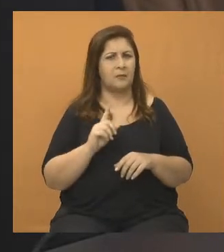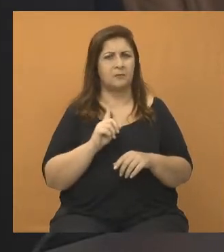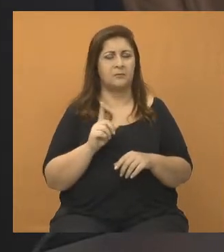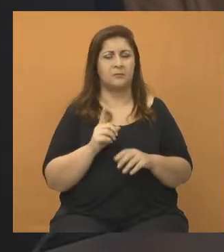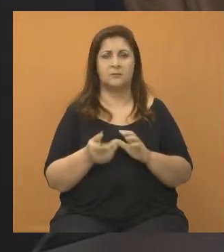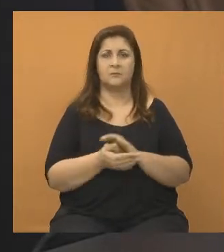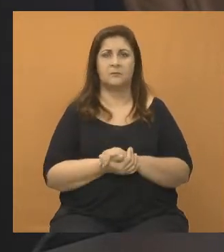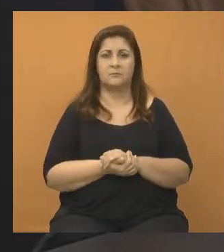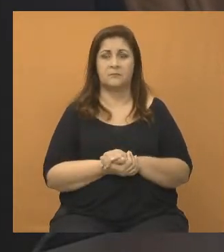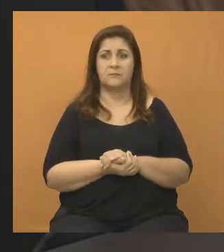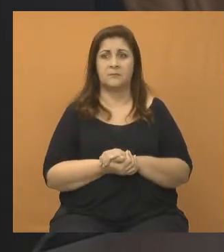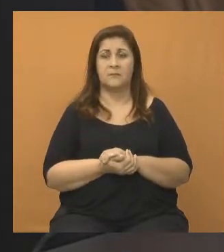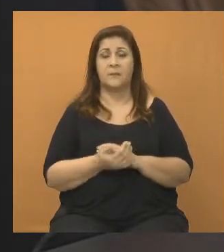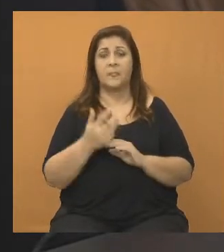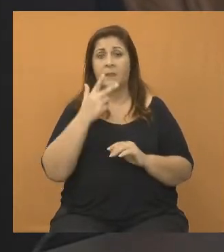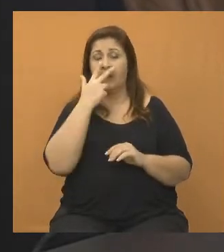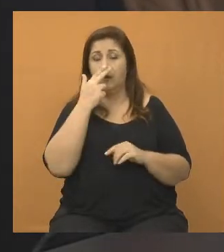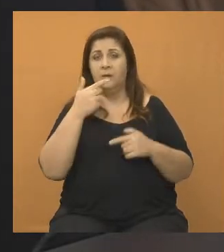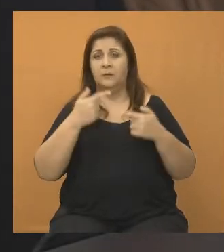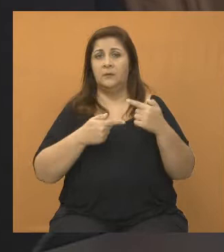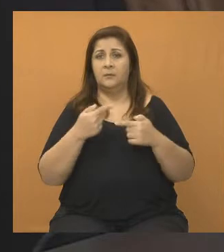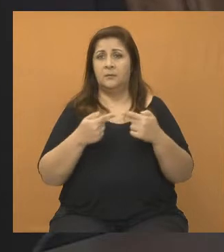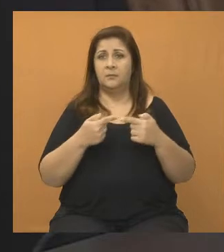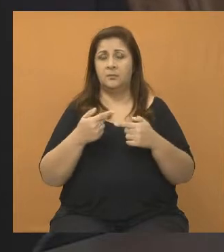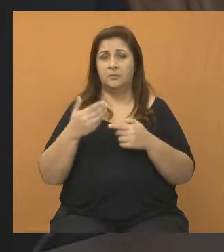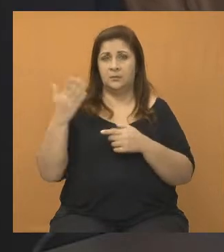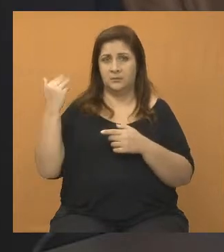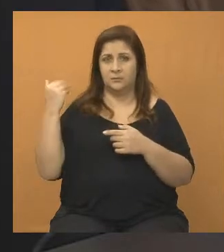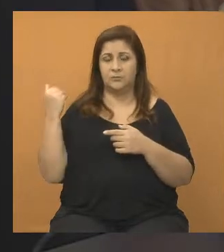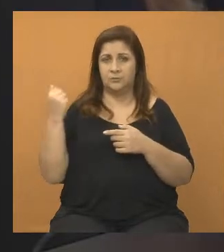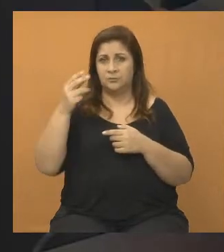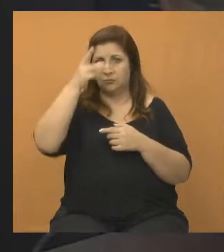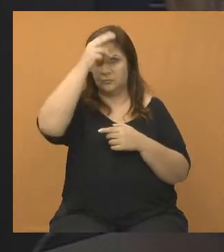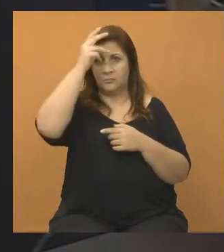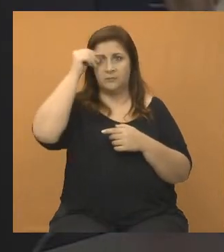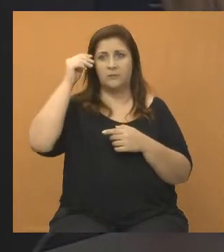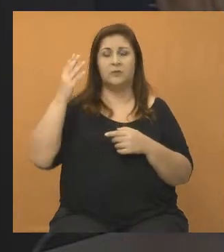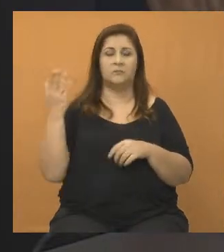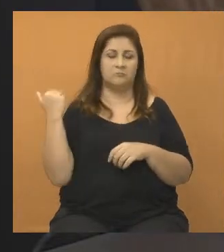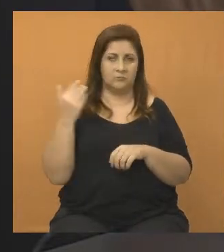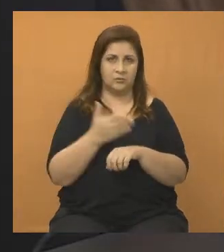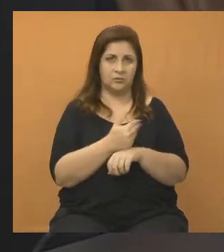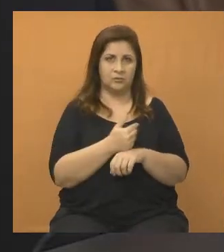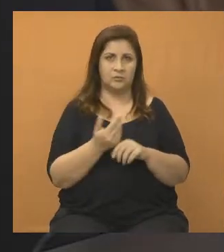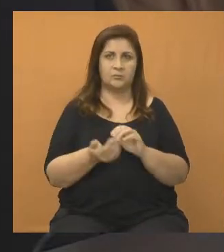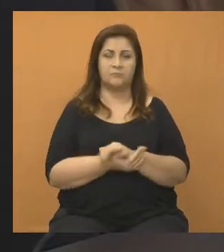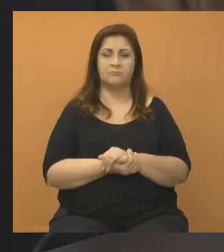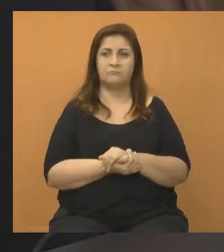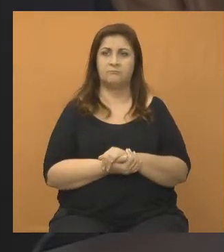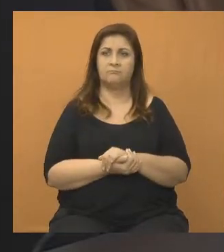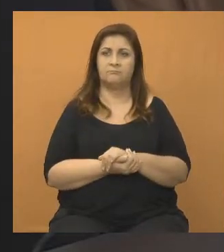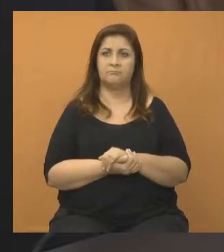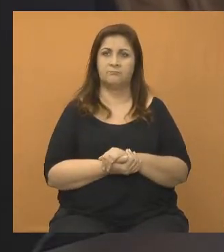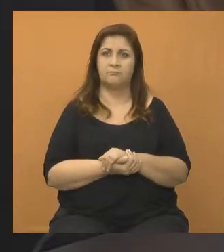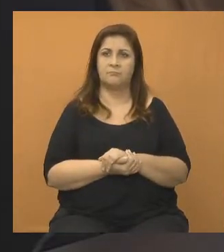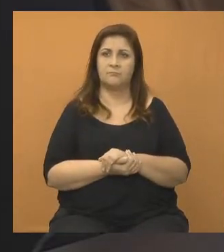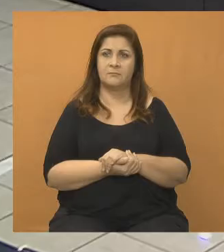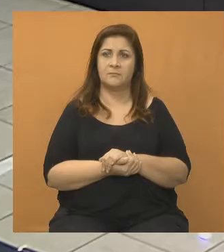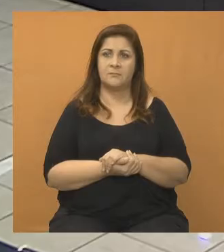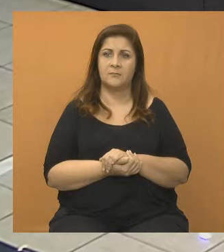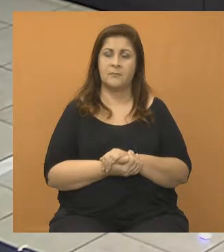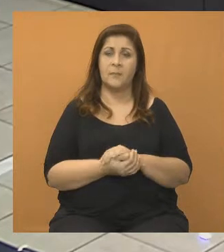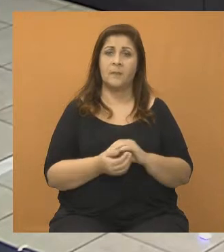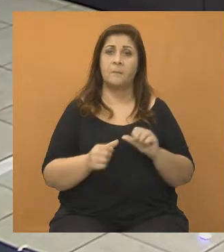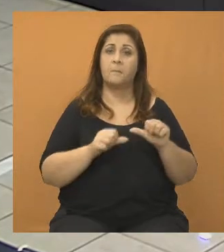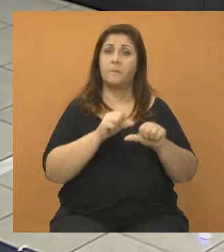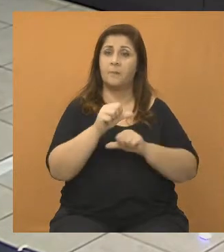acho que a política adotada no governo passado com a anuência da casa, está aqui o Fernando e o Valmir, que estiveram comigo, que nós alteramos